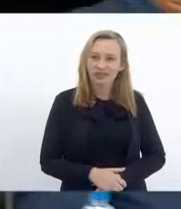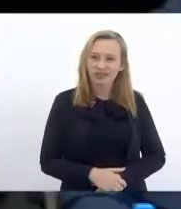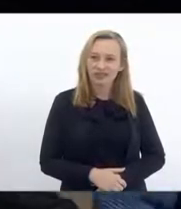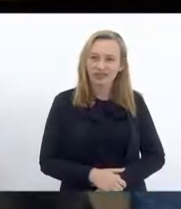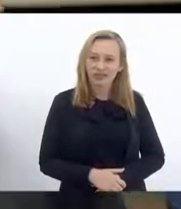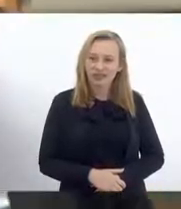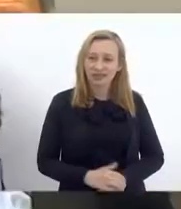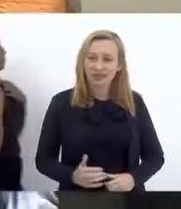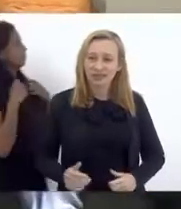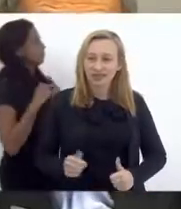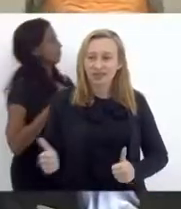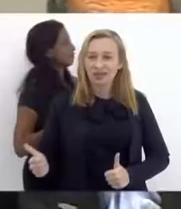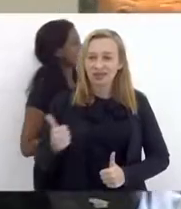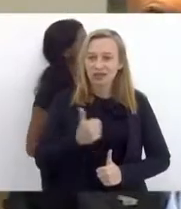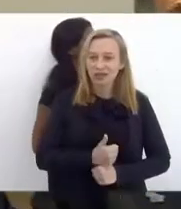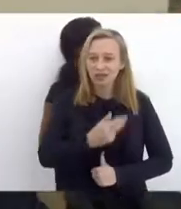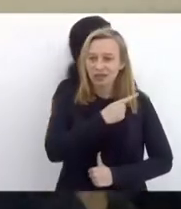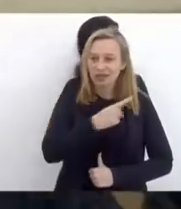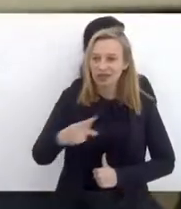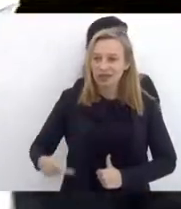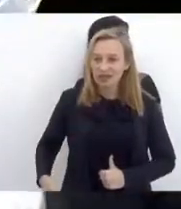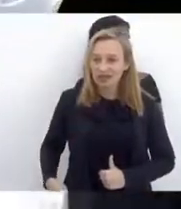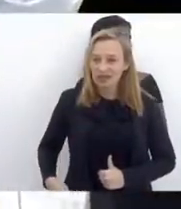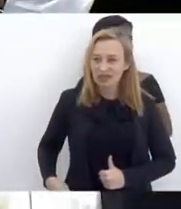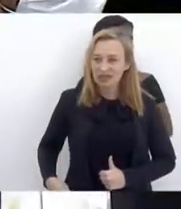Vou passar a presidência agora para o nosso